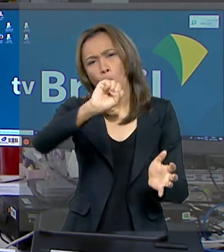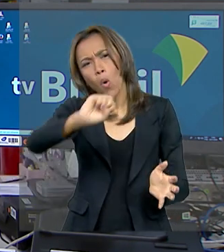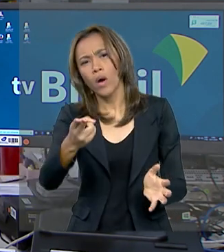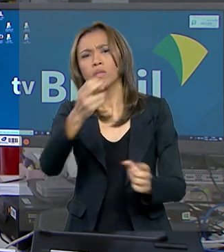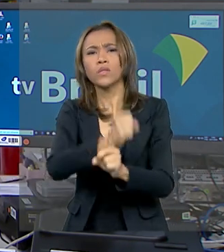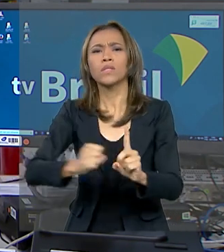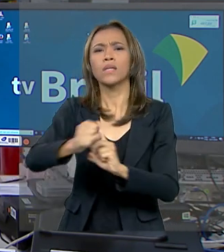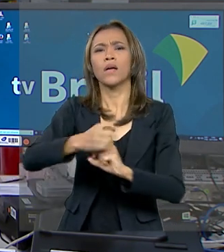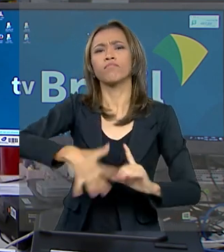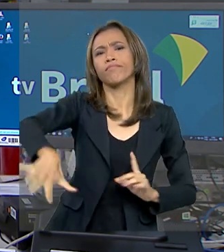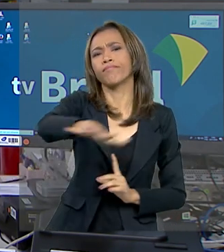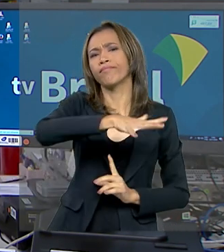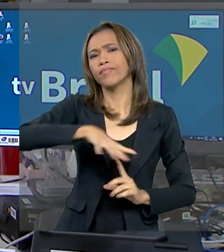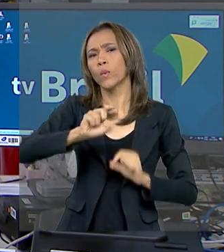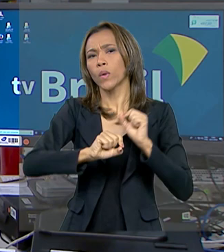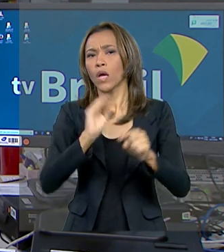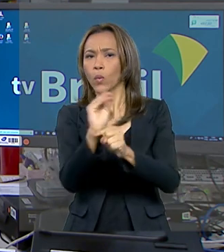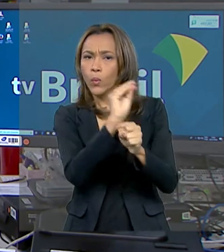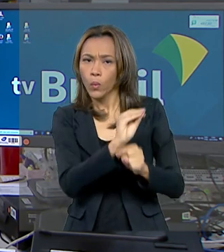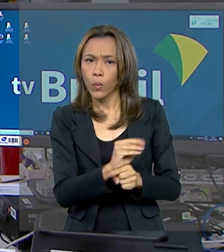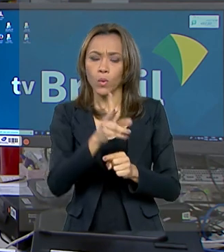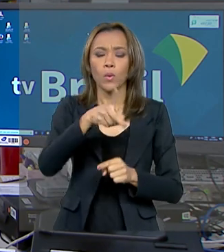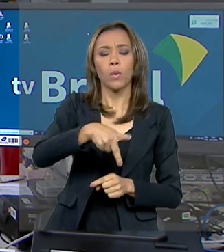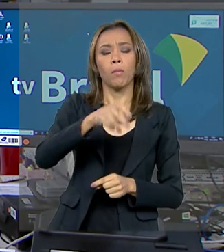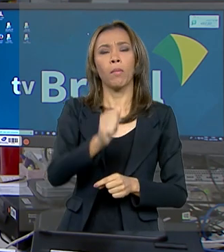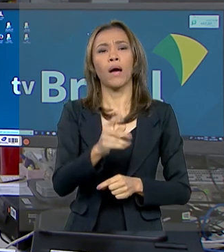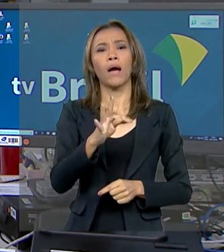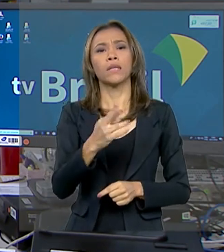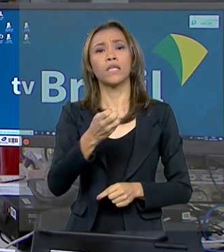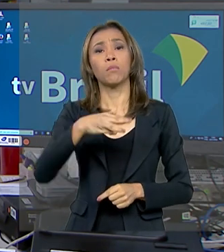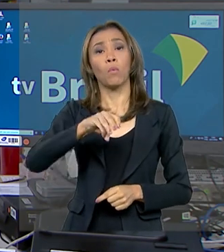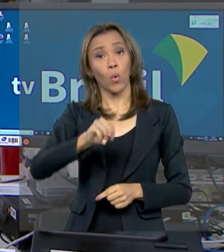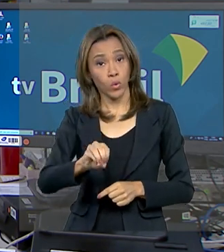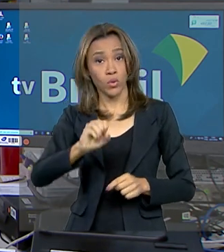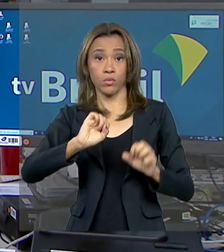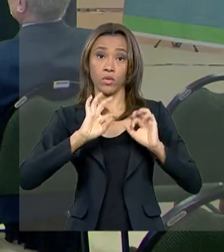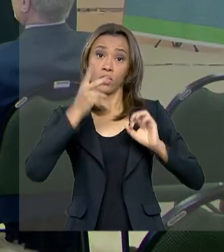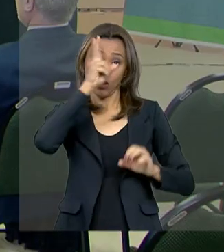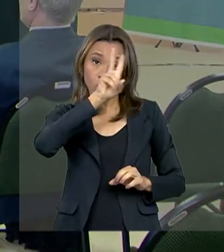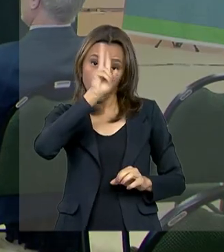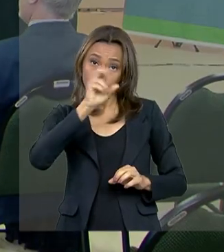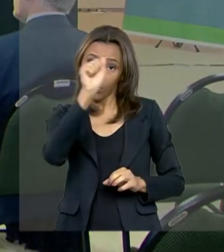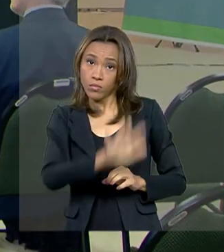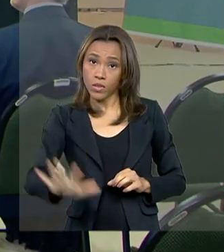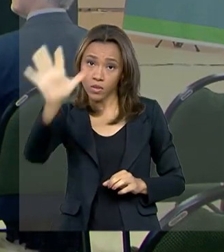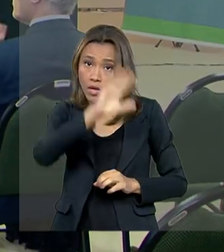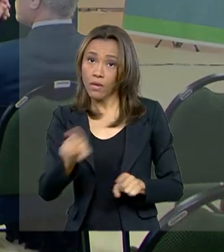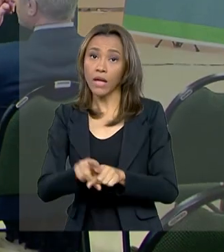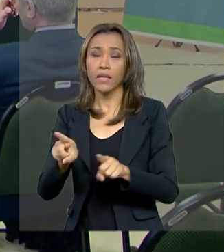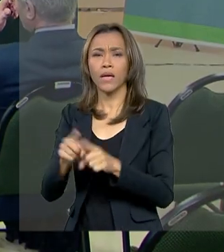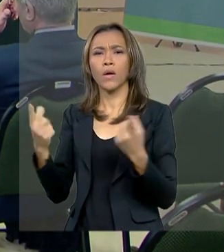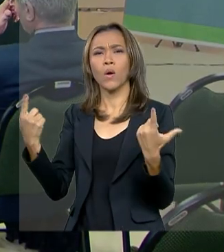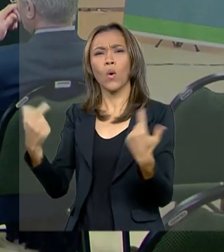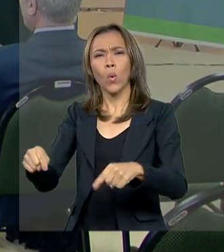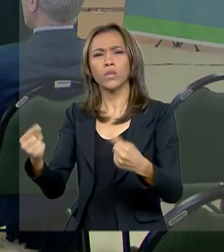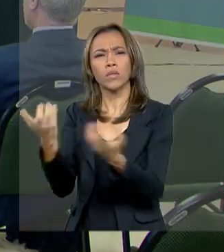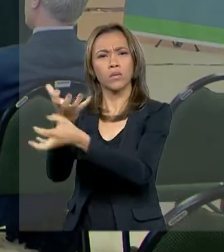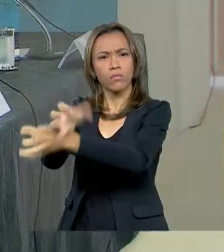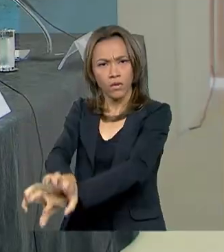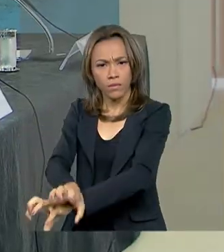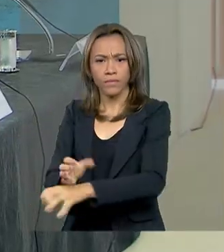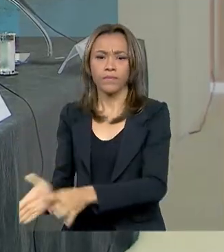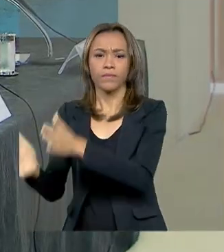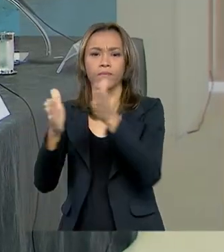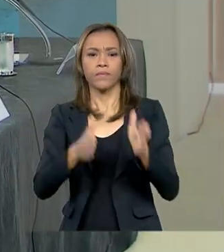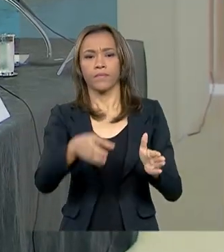todo, que vão desde a preservação do patrimônio histórico até o combate à seca. Neste ano, o fundo vai investir